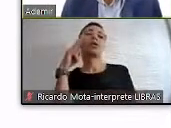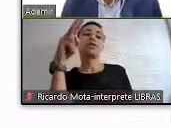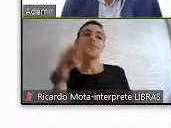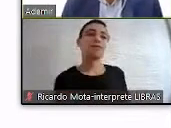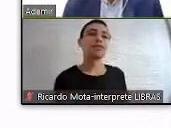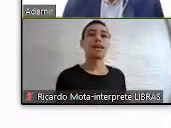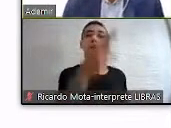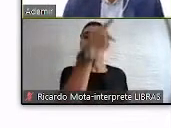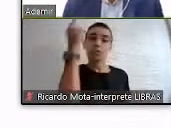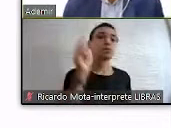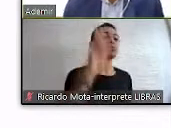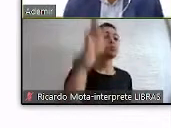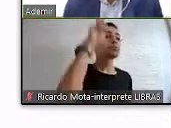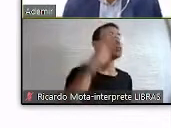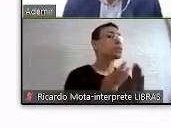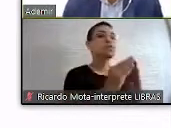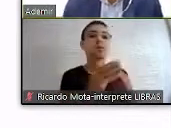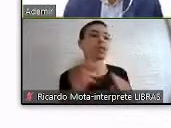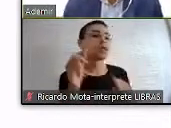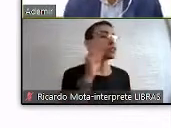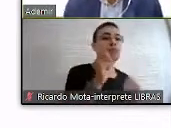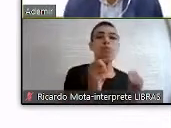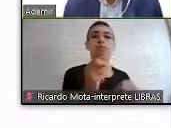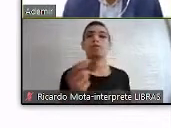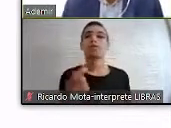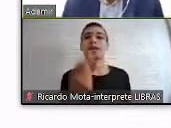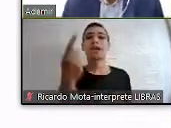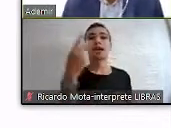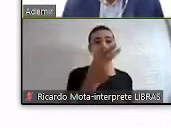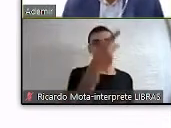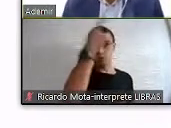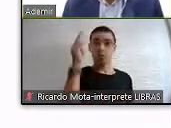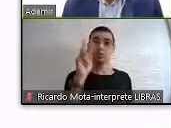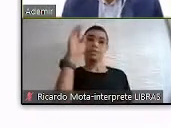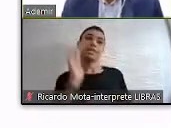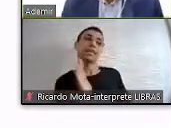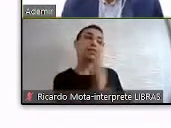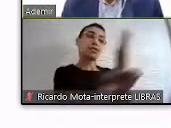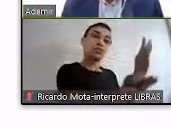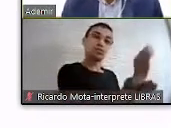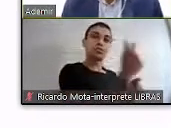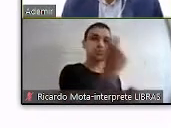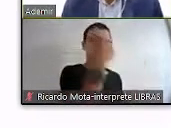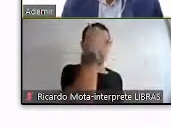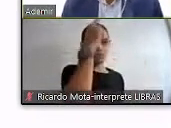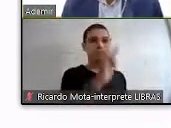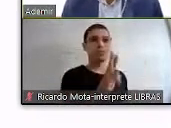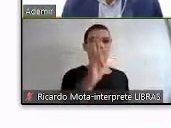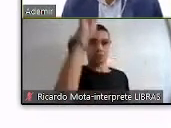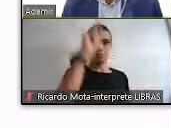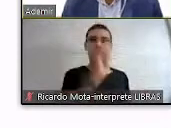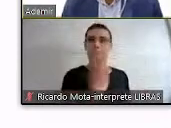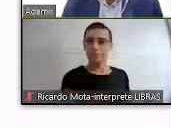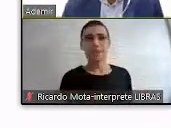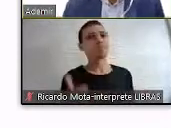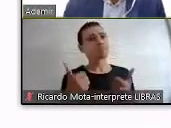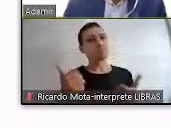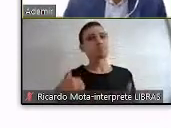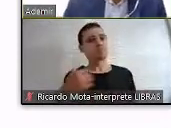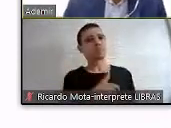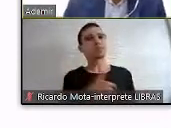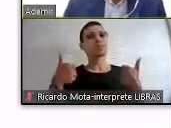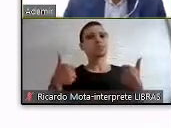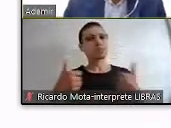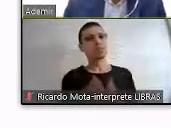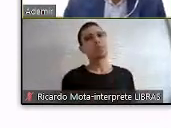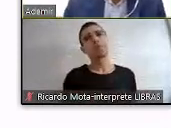dos seus subsíndicos, enfim, administradores, para buscar sempre ter uma saúde nessa edificação,